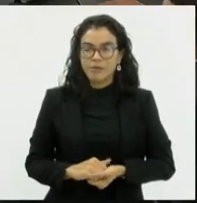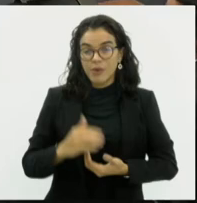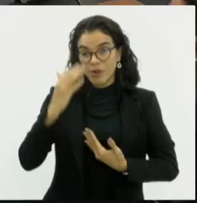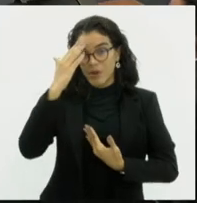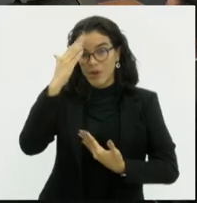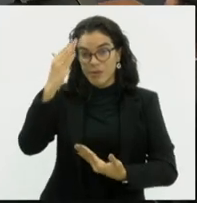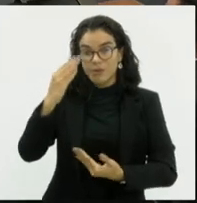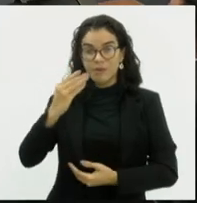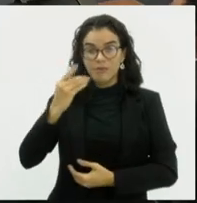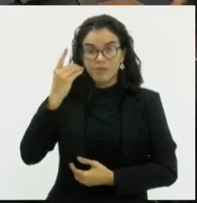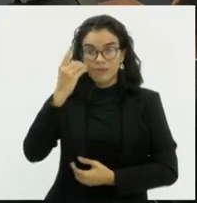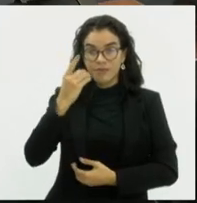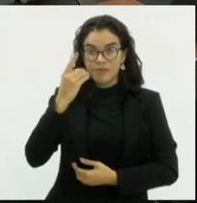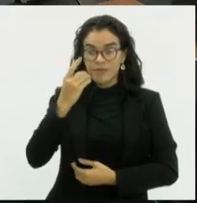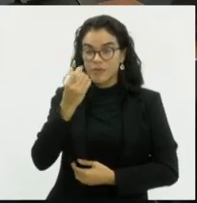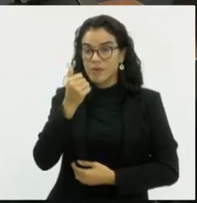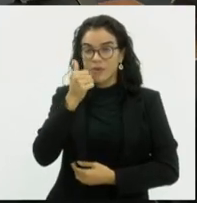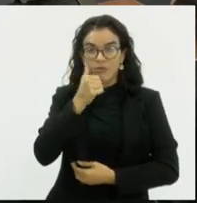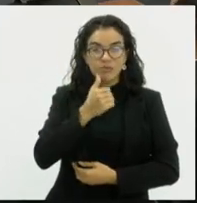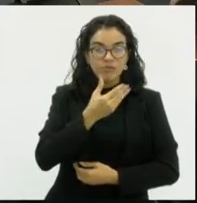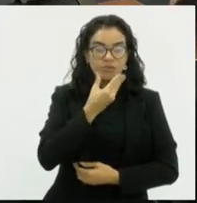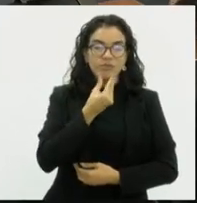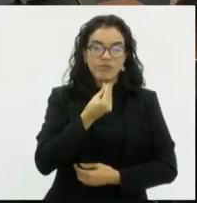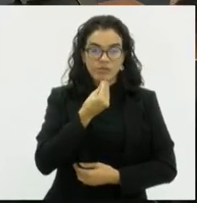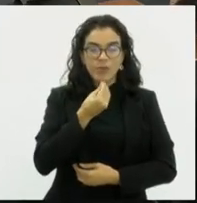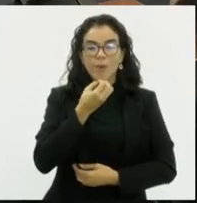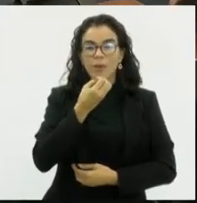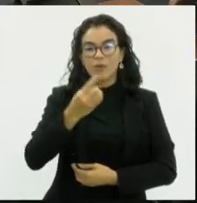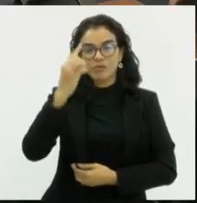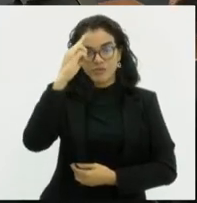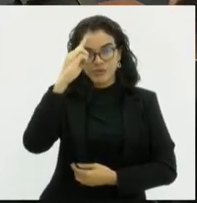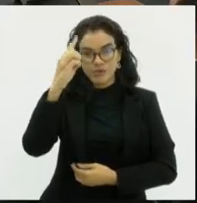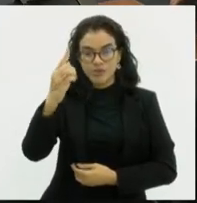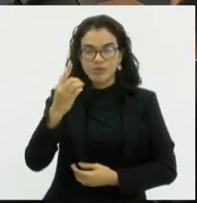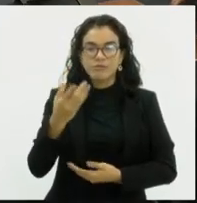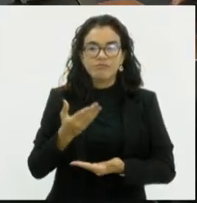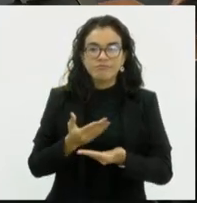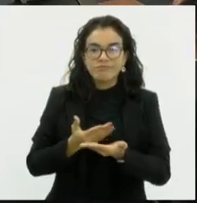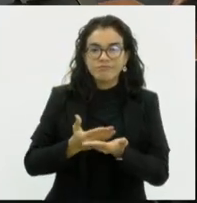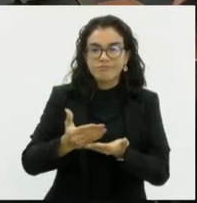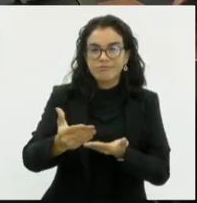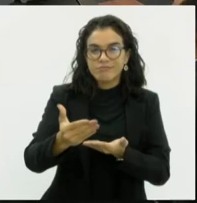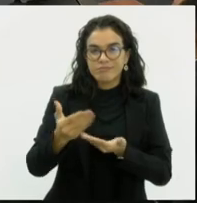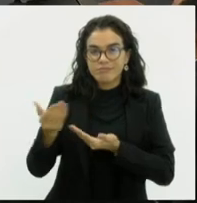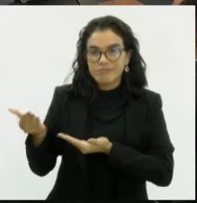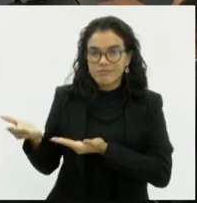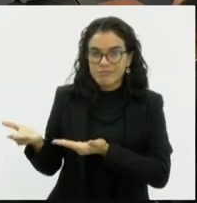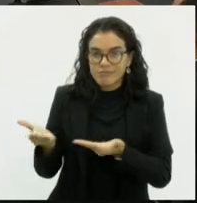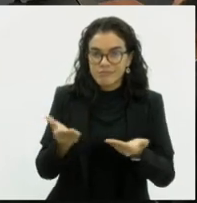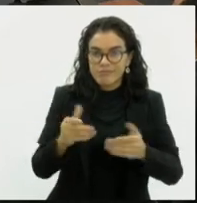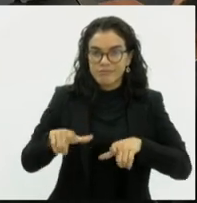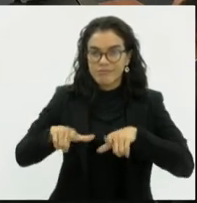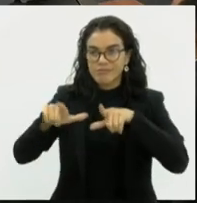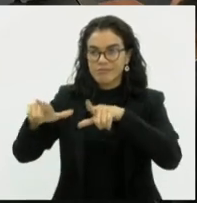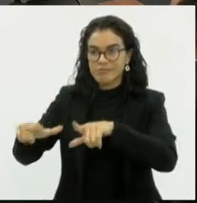Obrigada, deputado. Senhoras e senhores, bom dia. Daremos início à entrega das